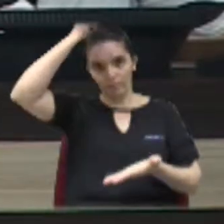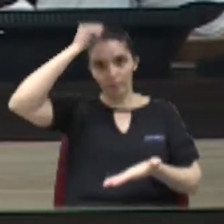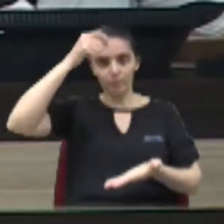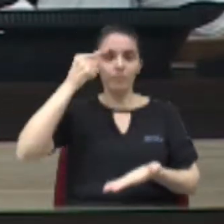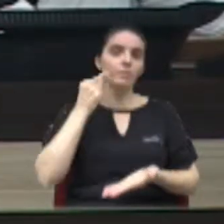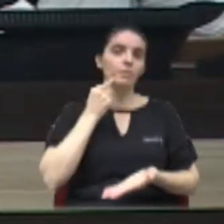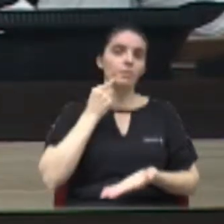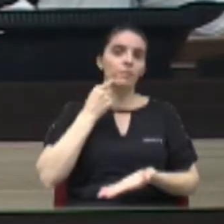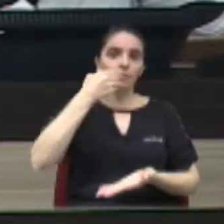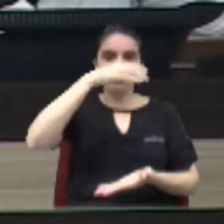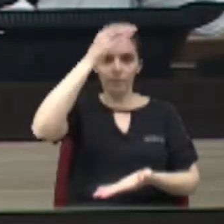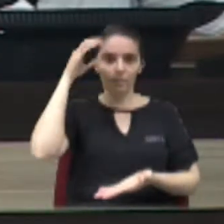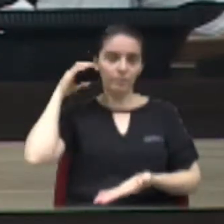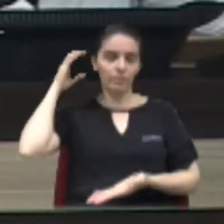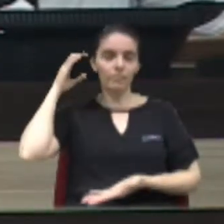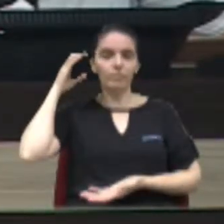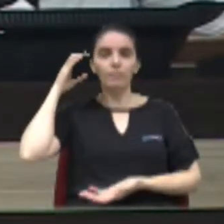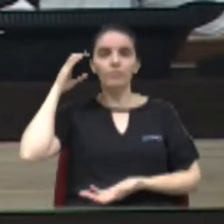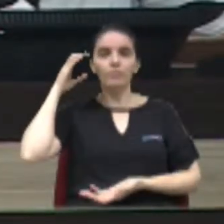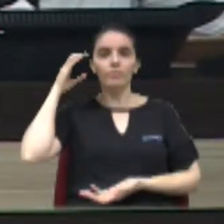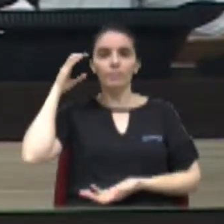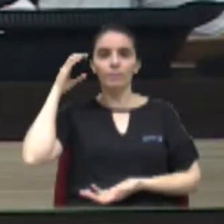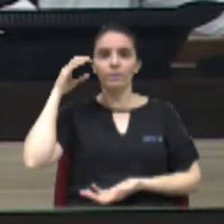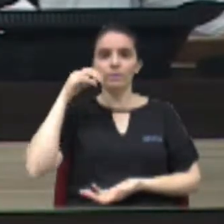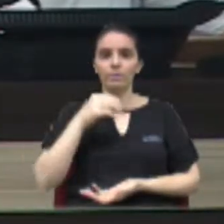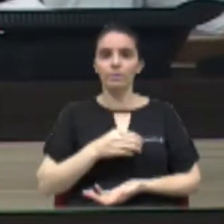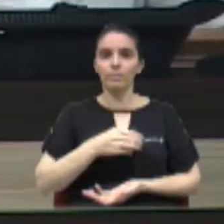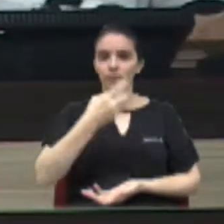da Silva, Carolina de Moraes Pontes, Marco